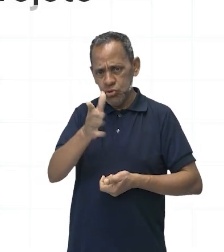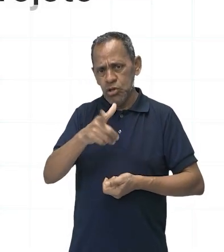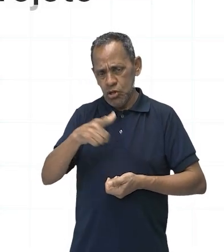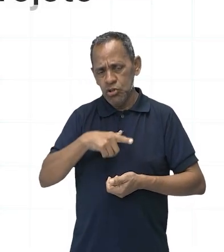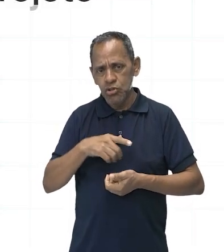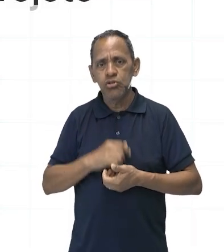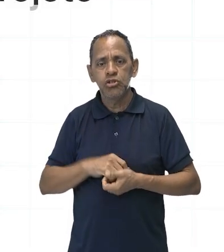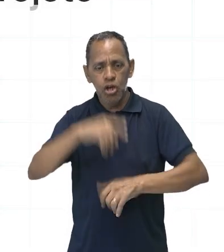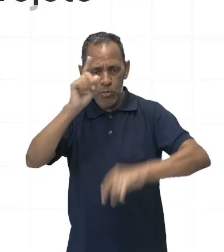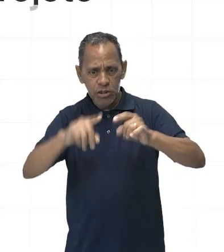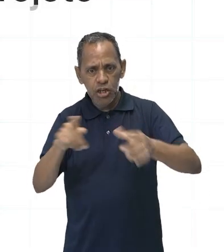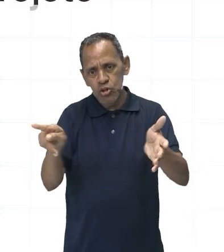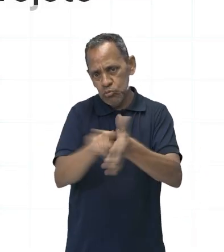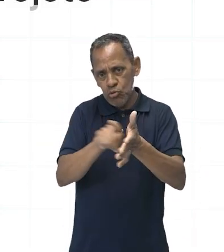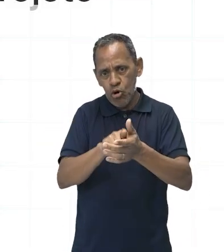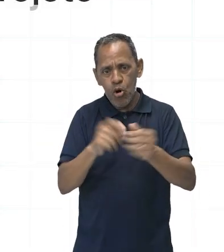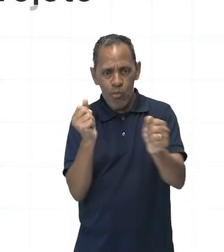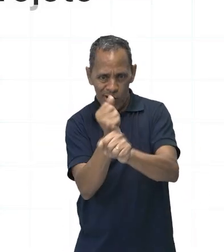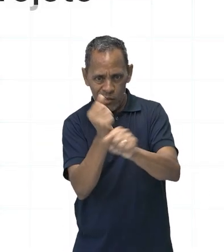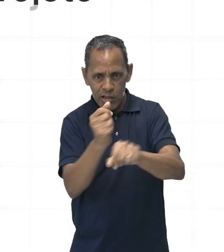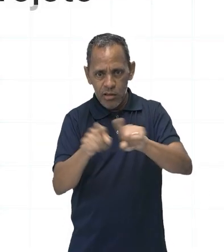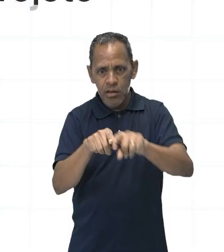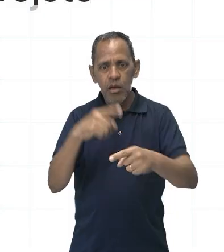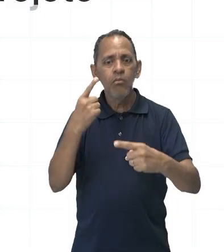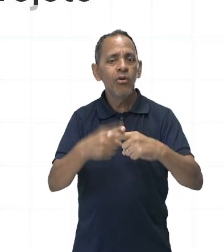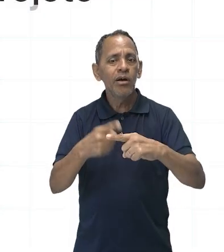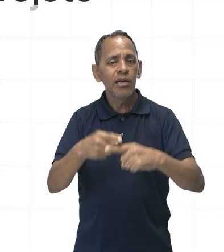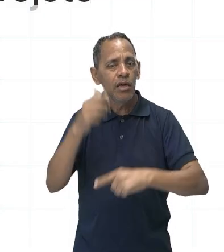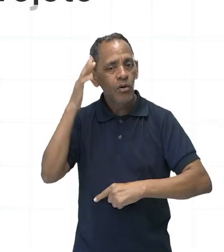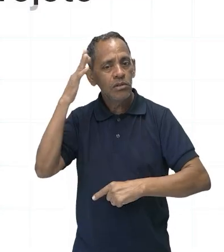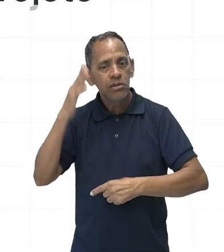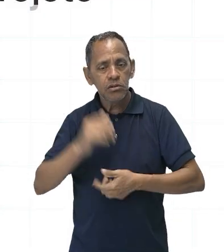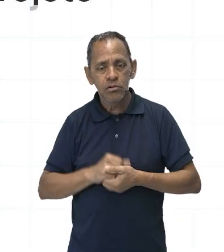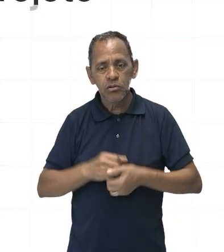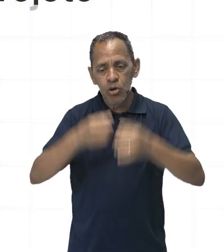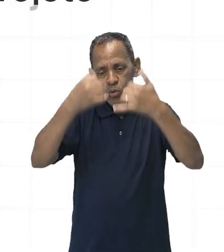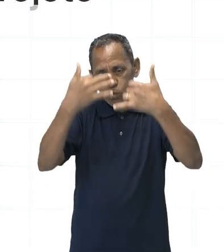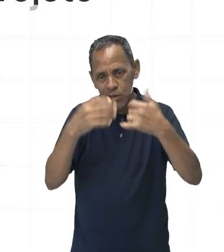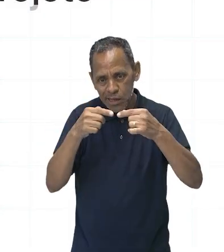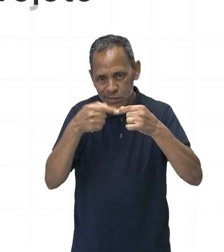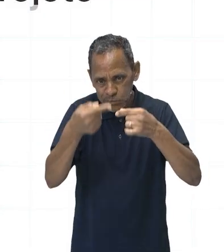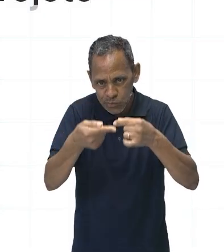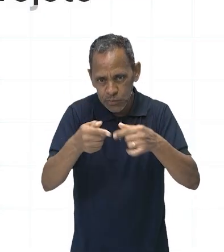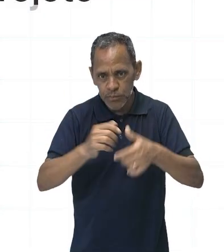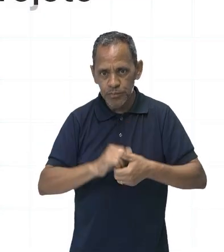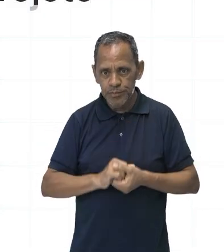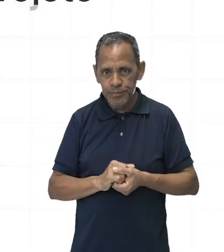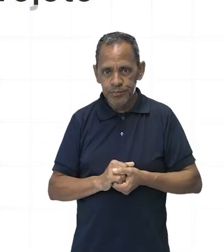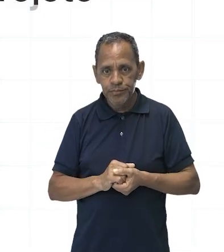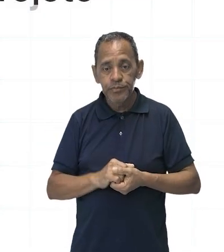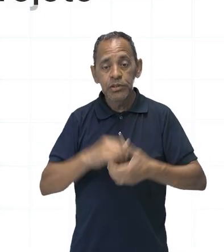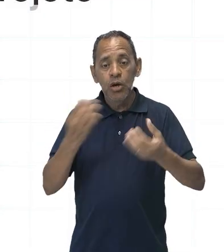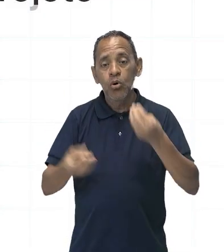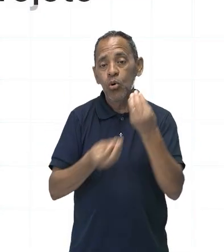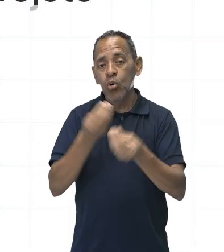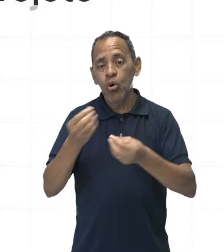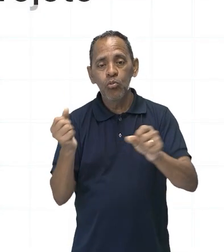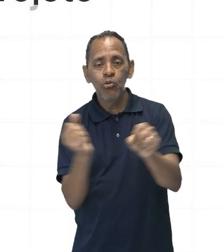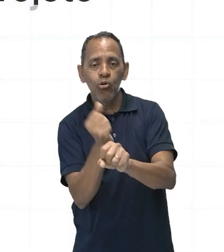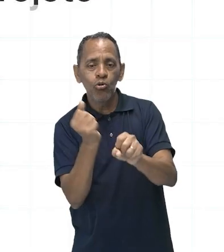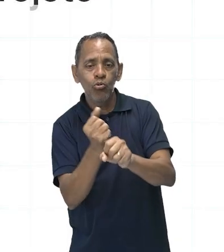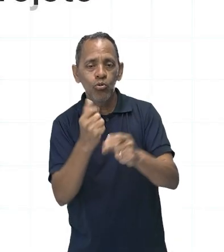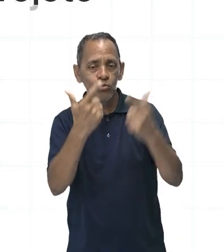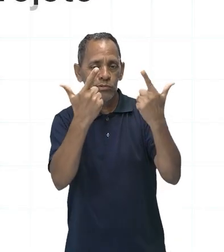a construção. E o porquê, né, que acontecia tudo isso que nós vamos comentar daqui a pouquinho. Então, como